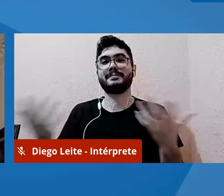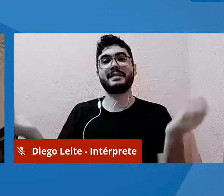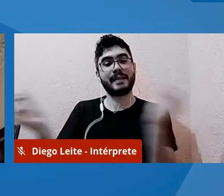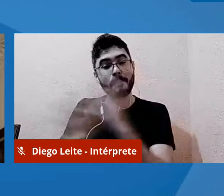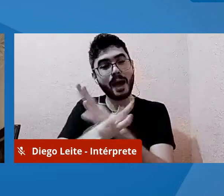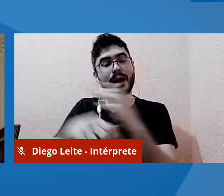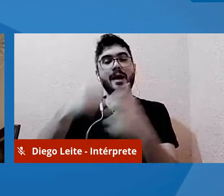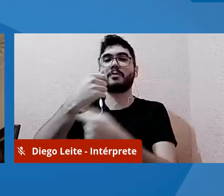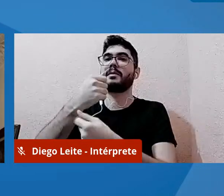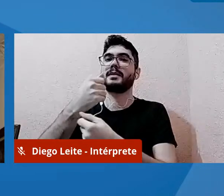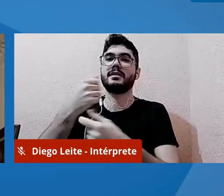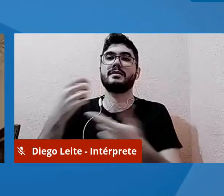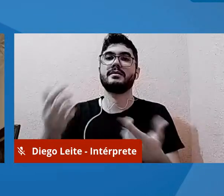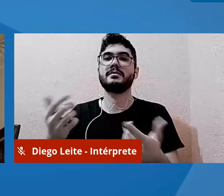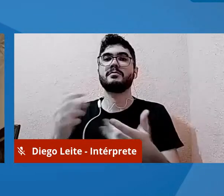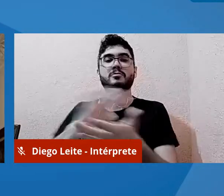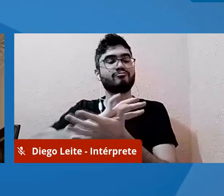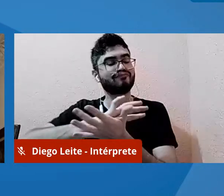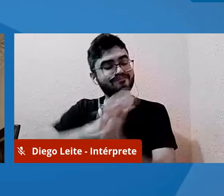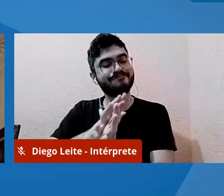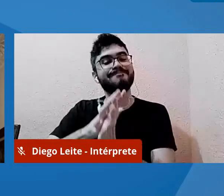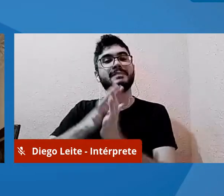ter essa consciência. O capitalismo,